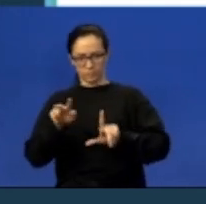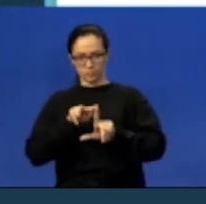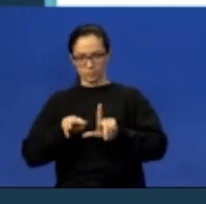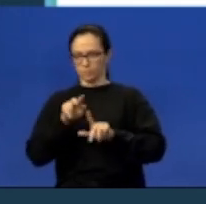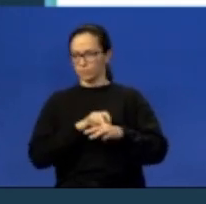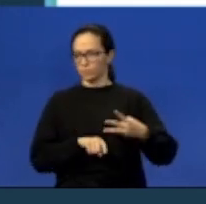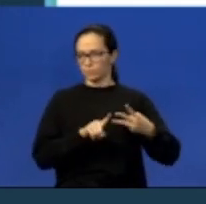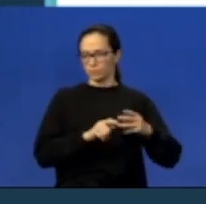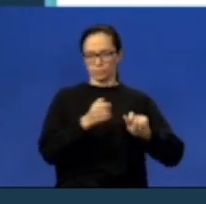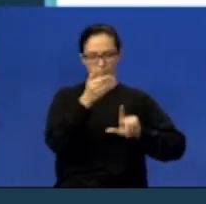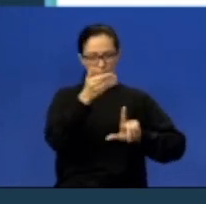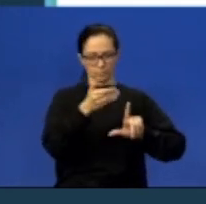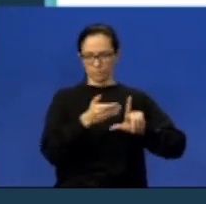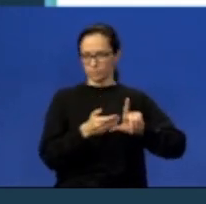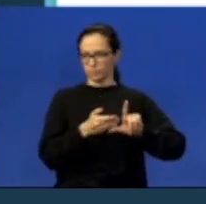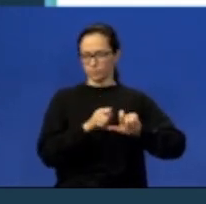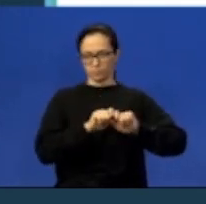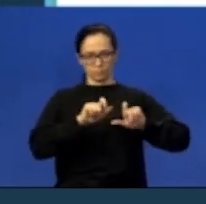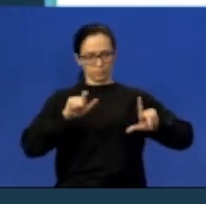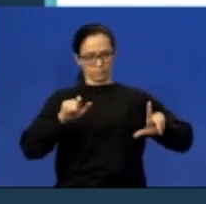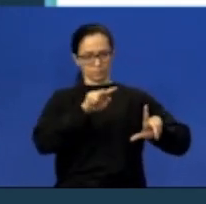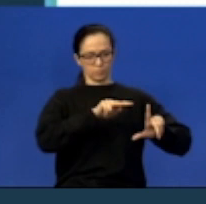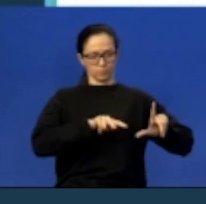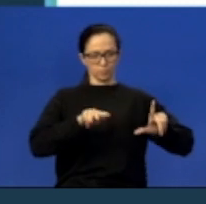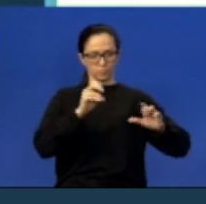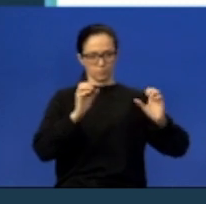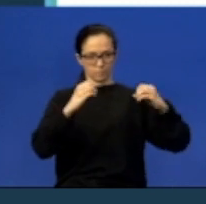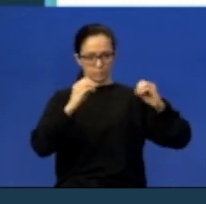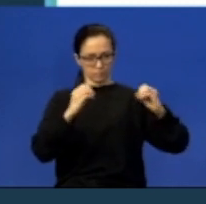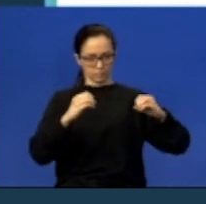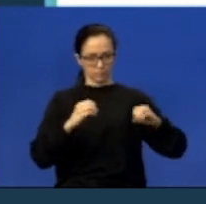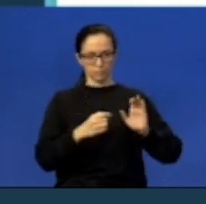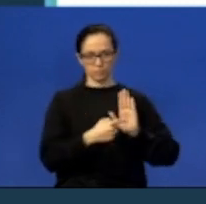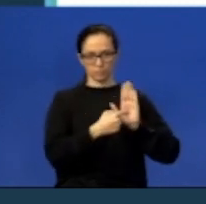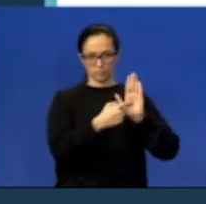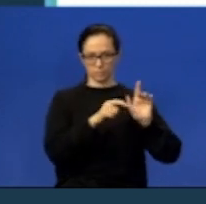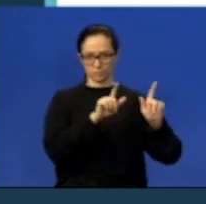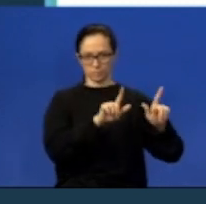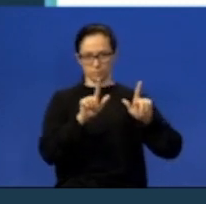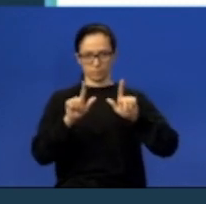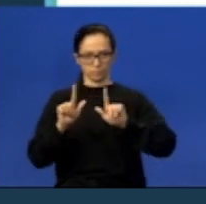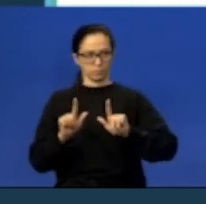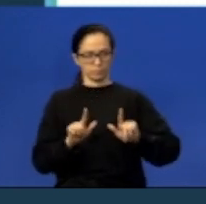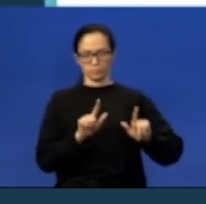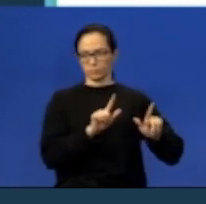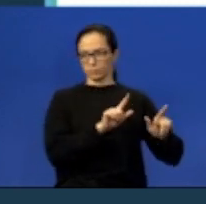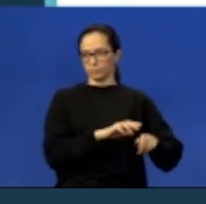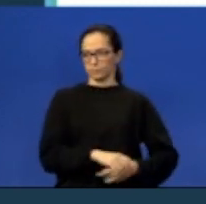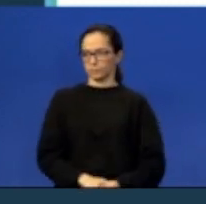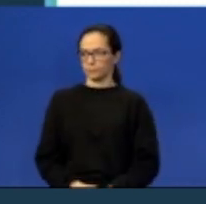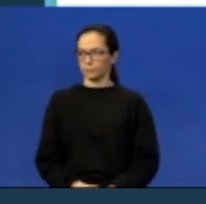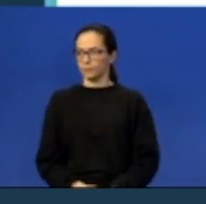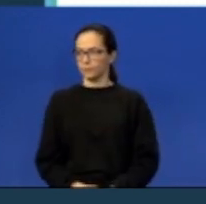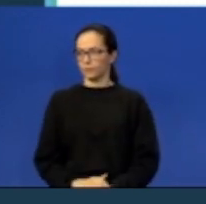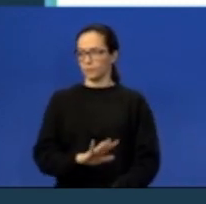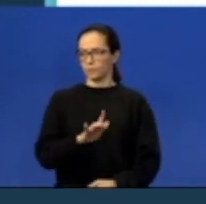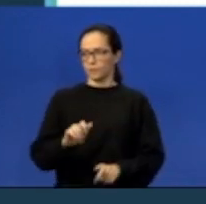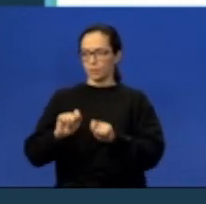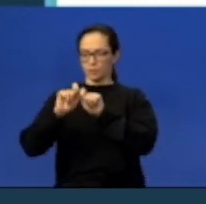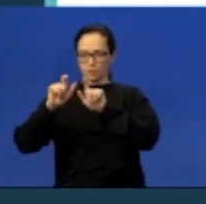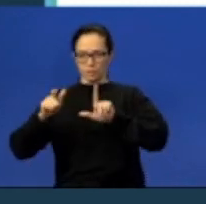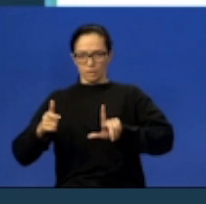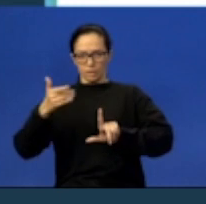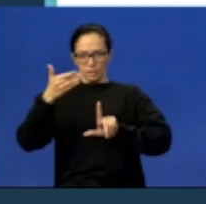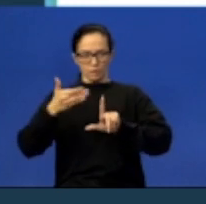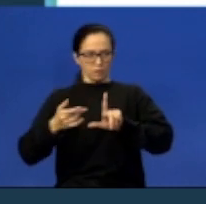de apresentação da imagem, que seria um monitor e as câmeras multiformato. No próximo slide, vocês vão ver